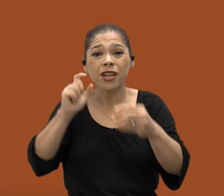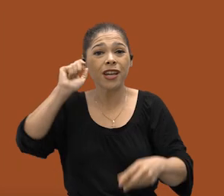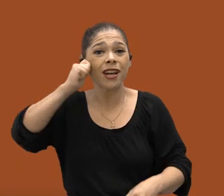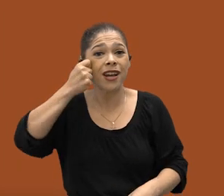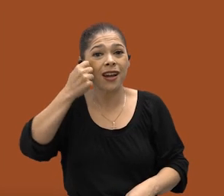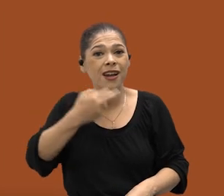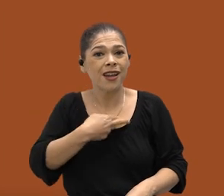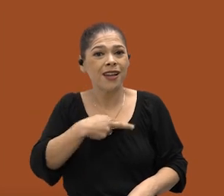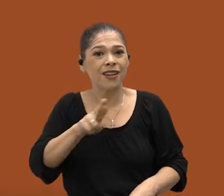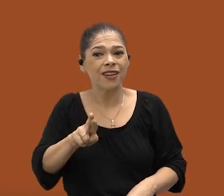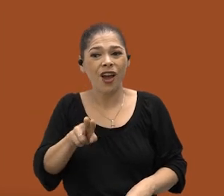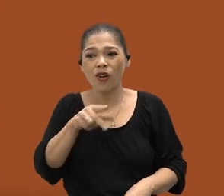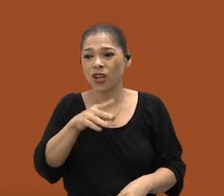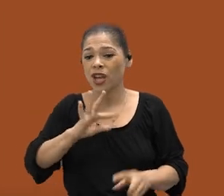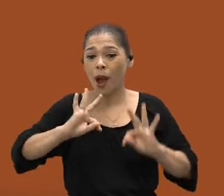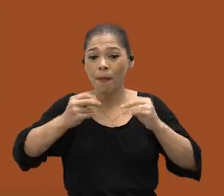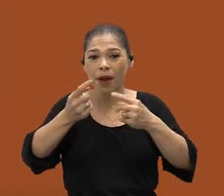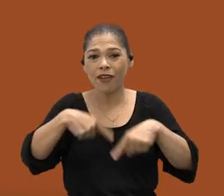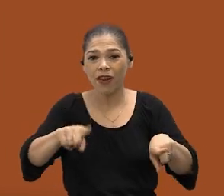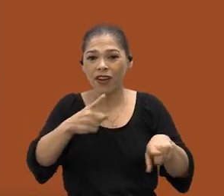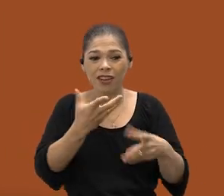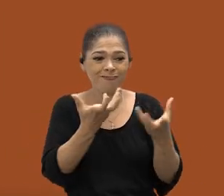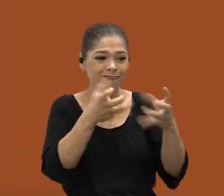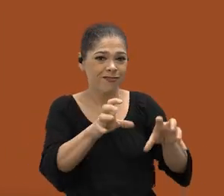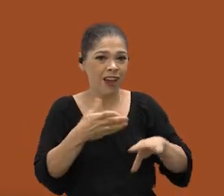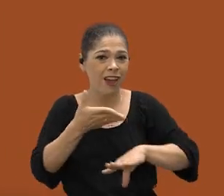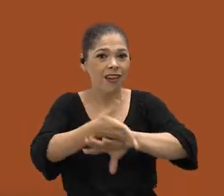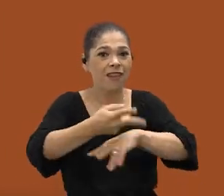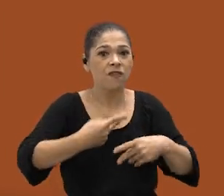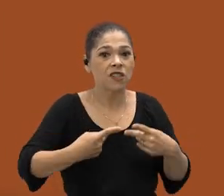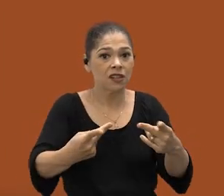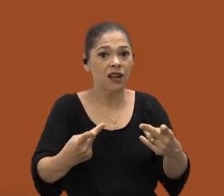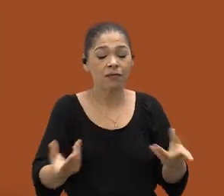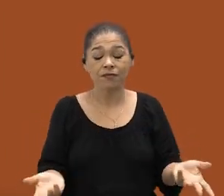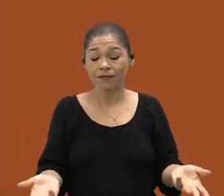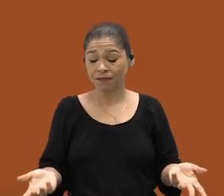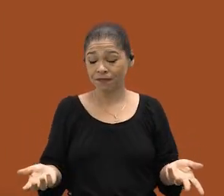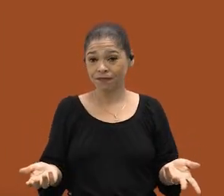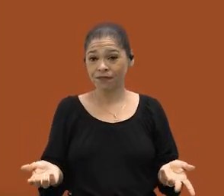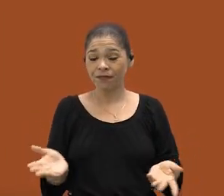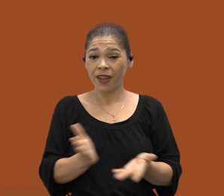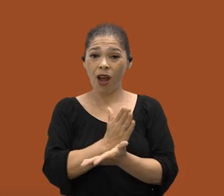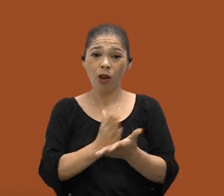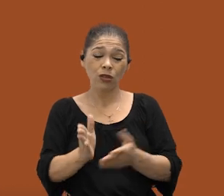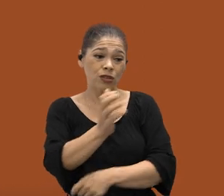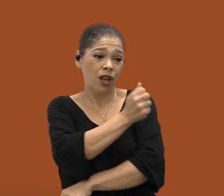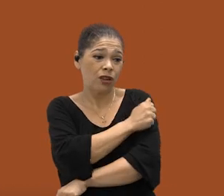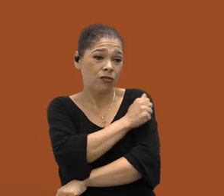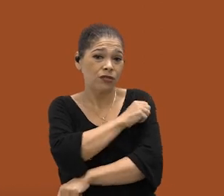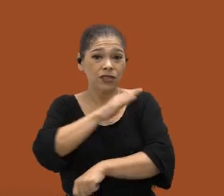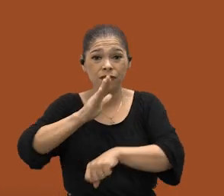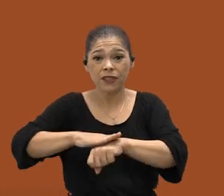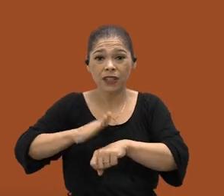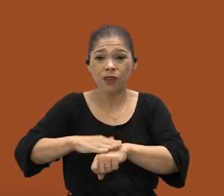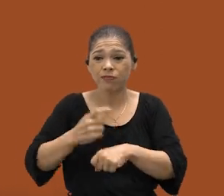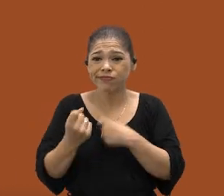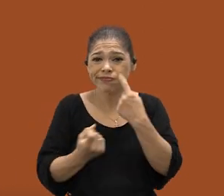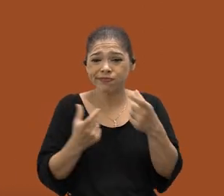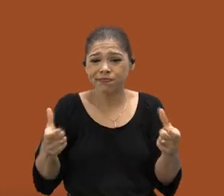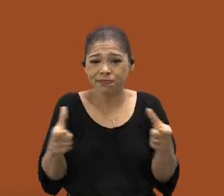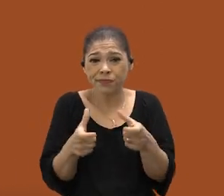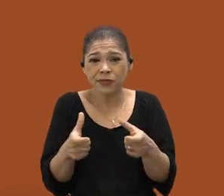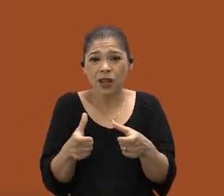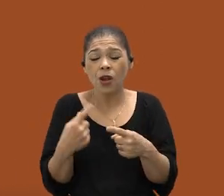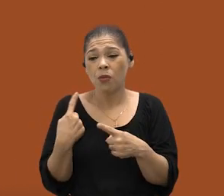é que vocês mais demonstraram na versão E aí algum dos Estudantes que assim eu fizeram Foram poucos né